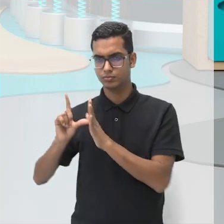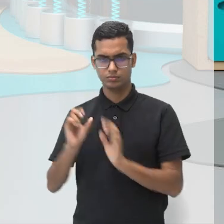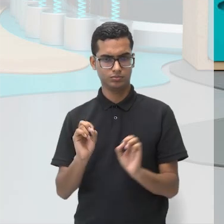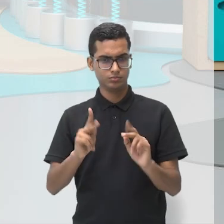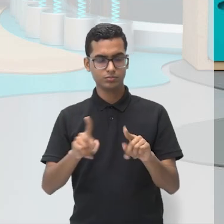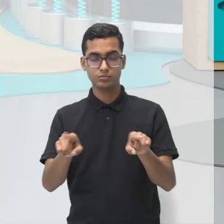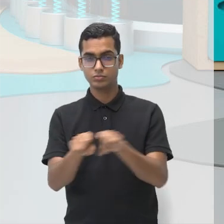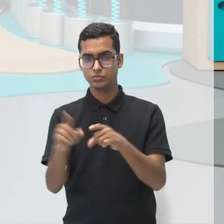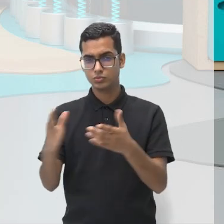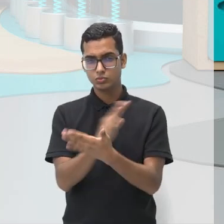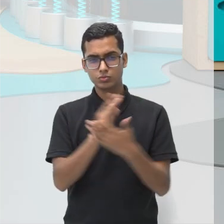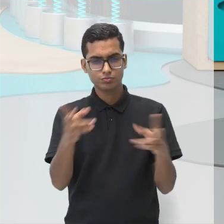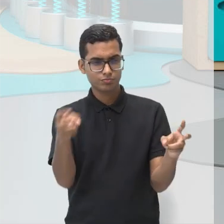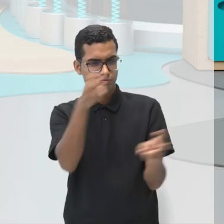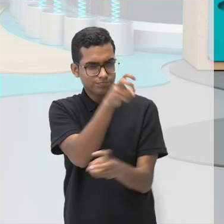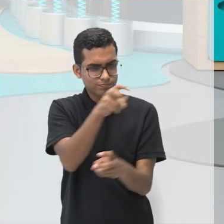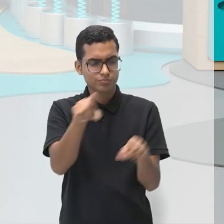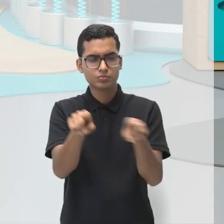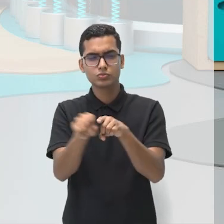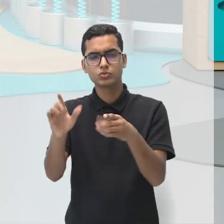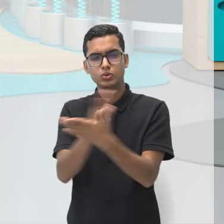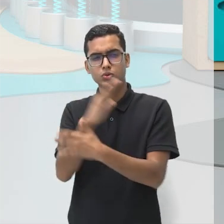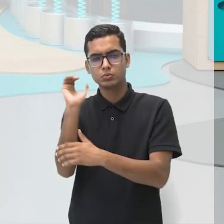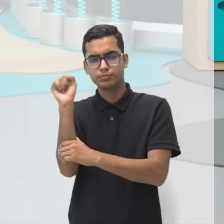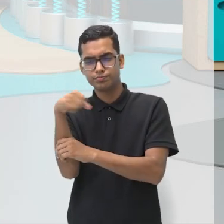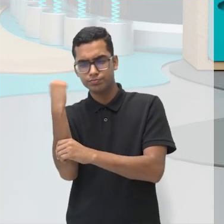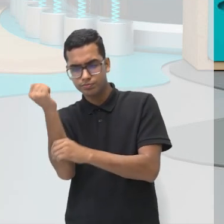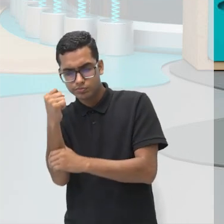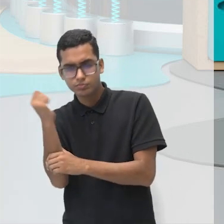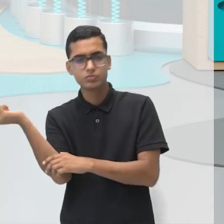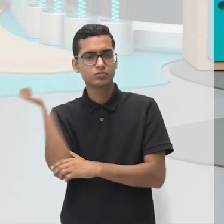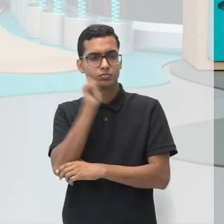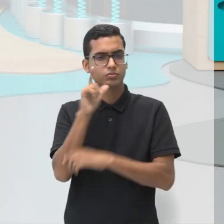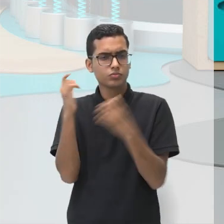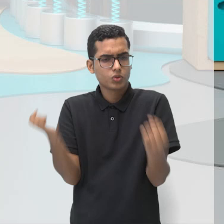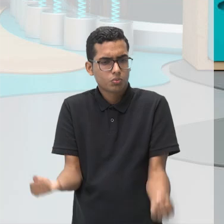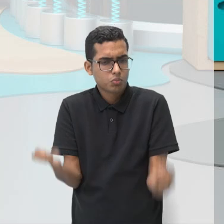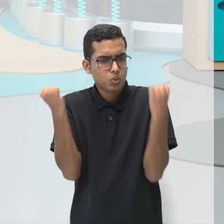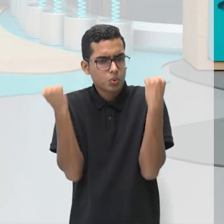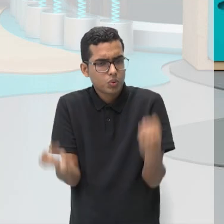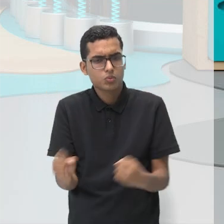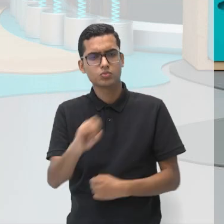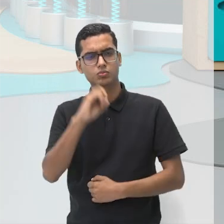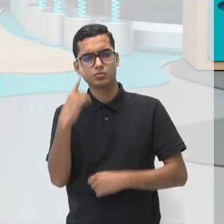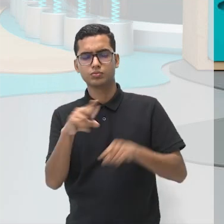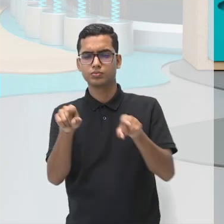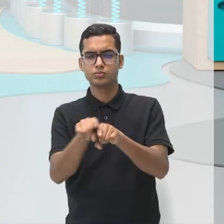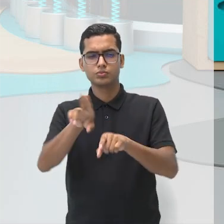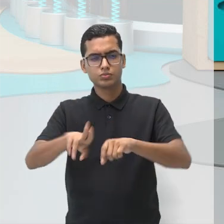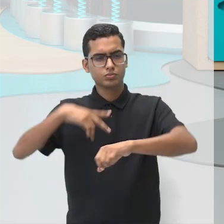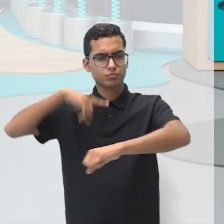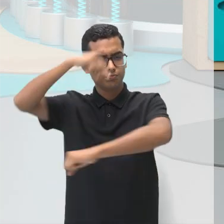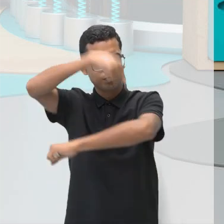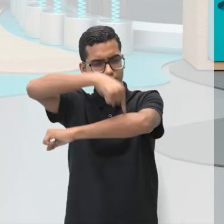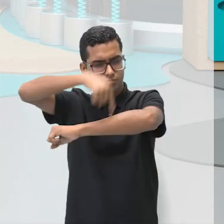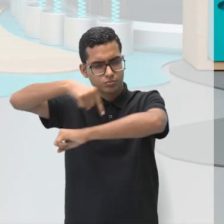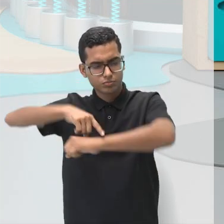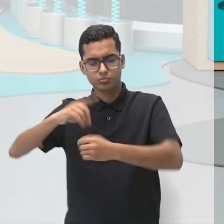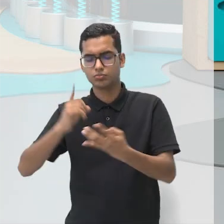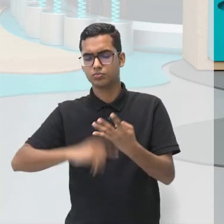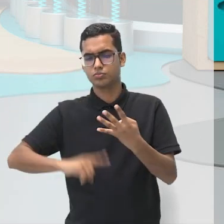apenas algumas poucas sessões ali de fisioterapia, de musculação ou intervenções como a acupuntura,